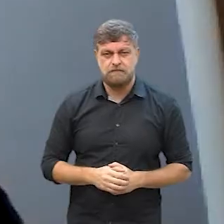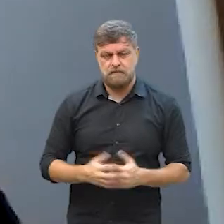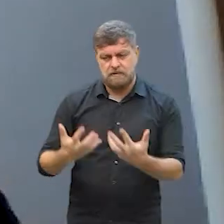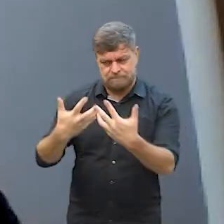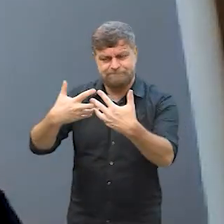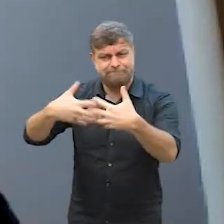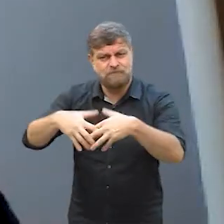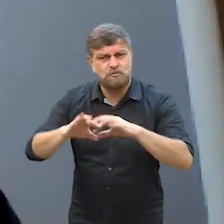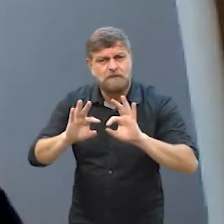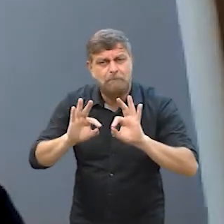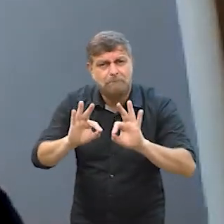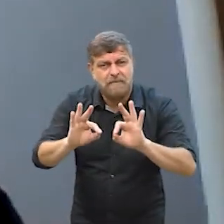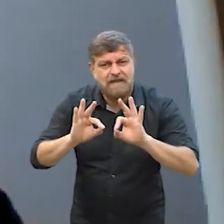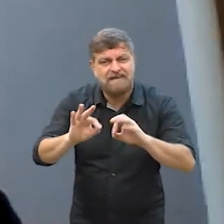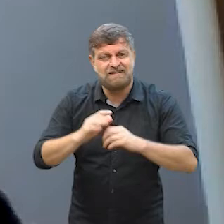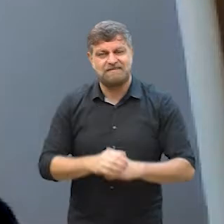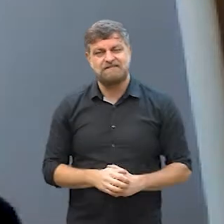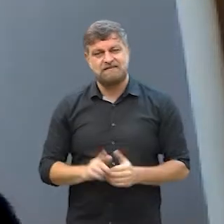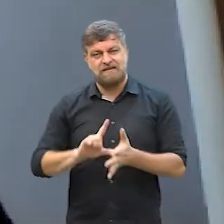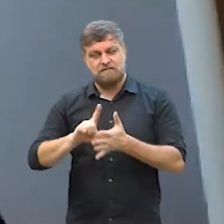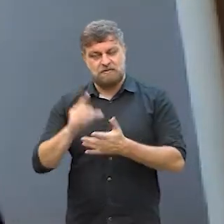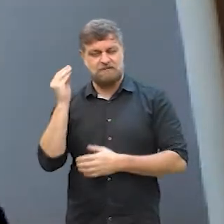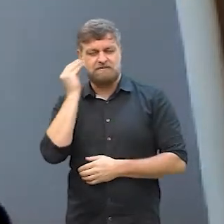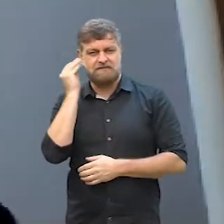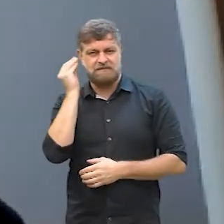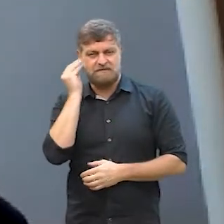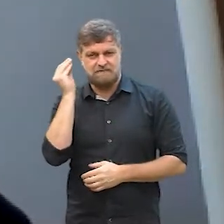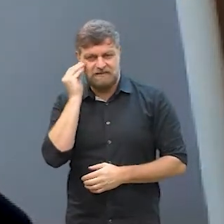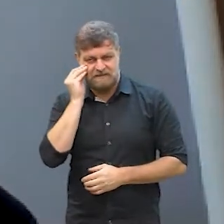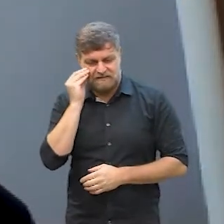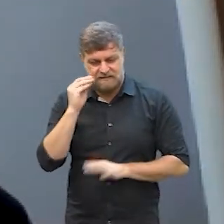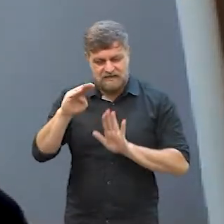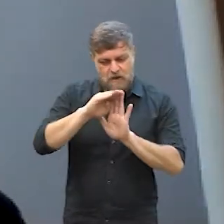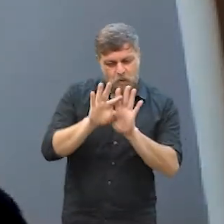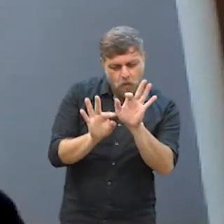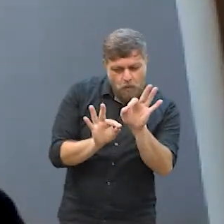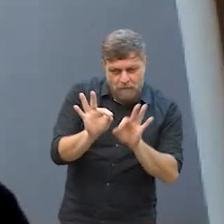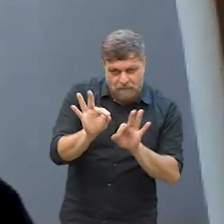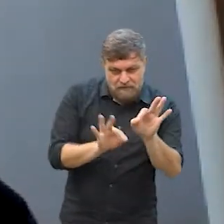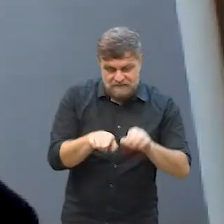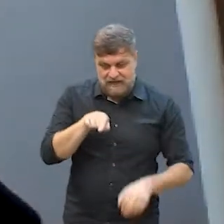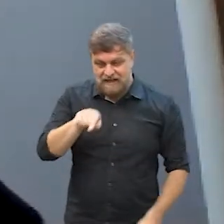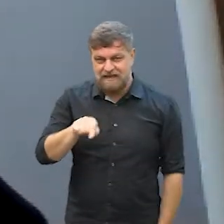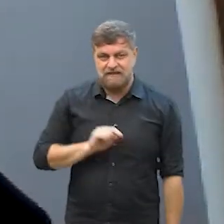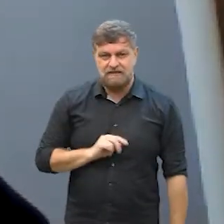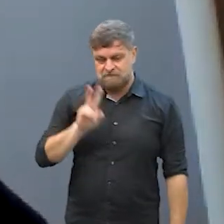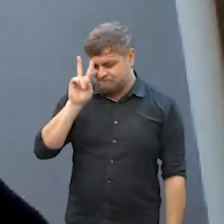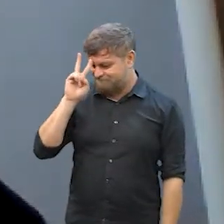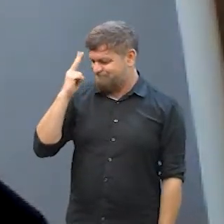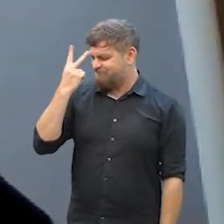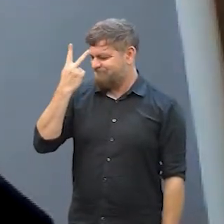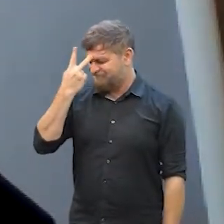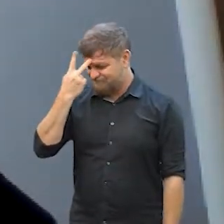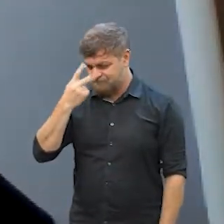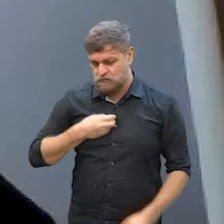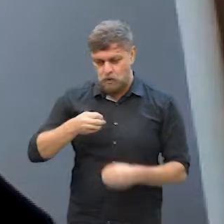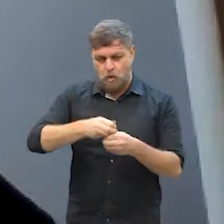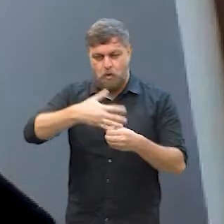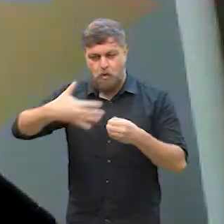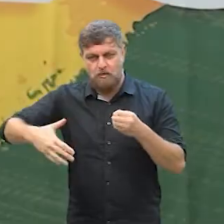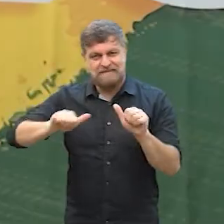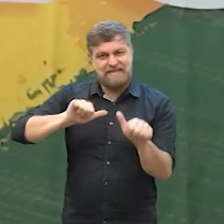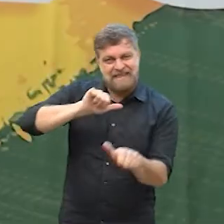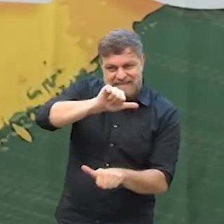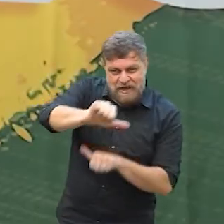E funciona muito bem. Depois de uma experiência dessa, com um projeto desses, eles mudam o conceito,